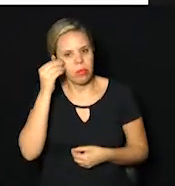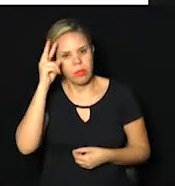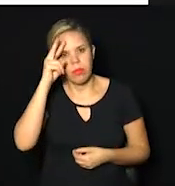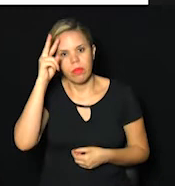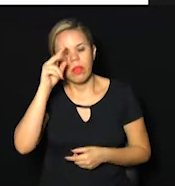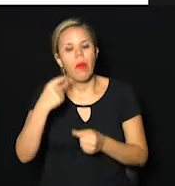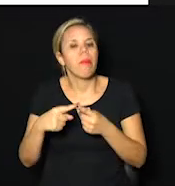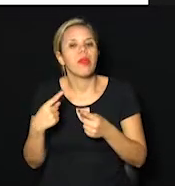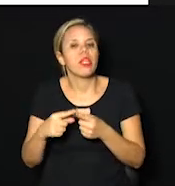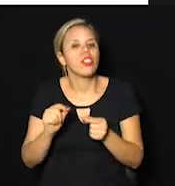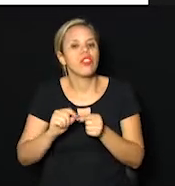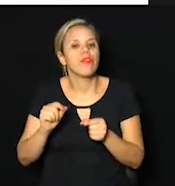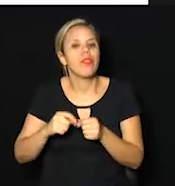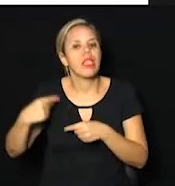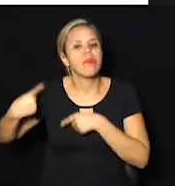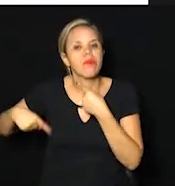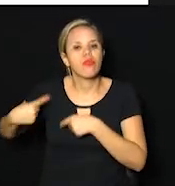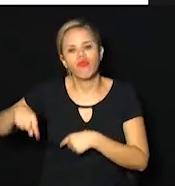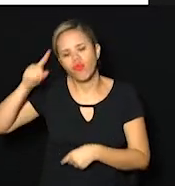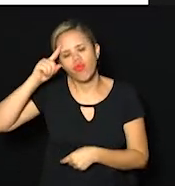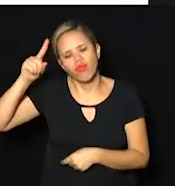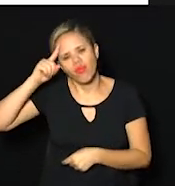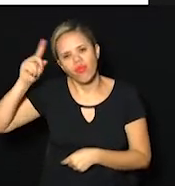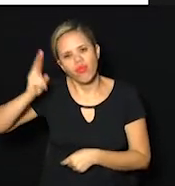a gente faz política todo dia.